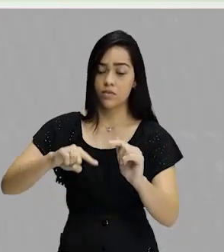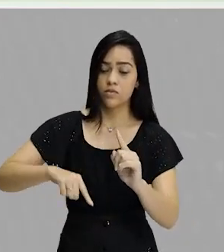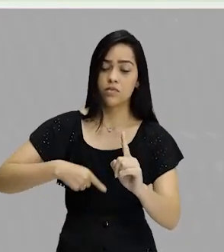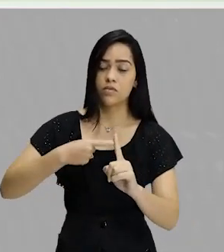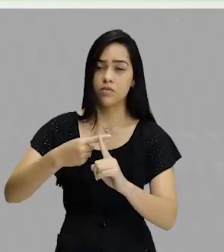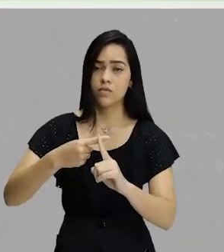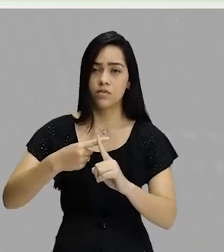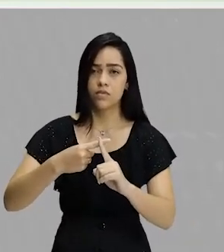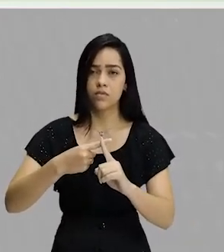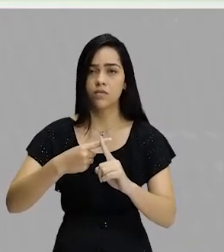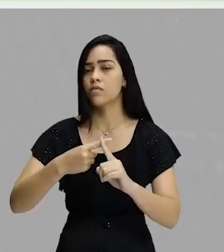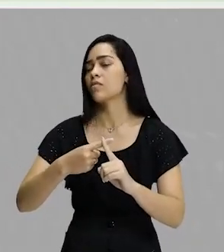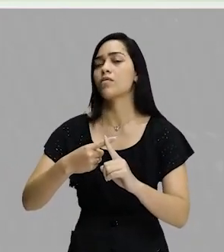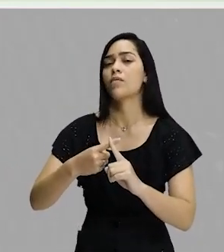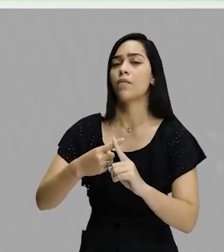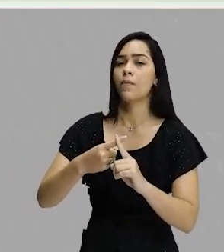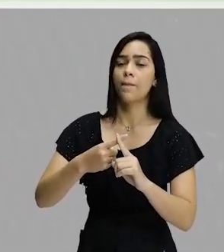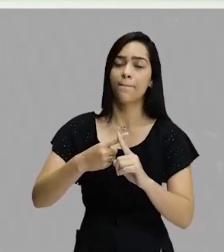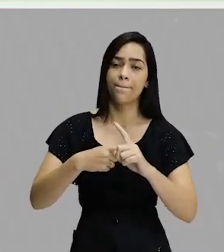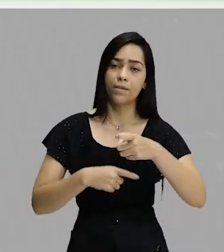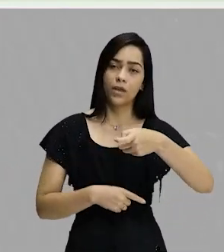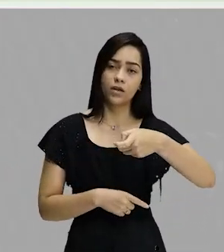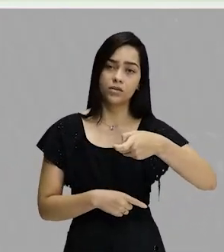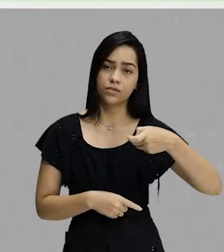mais y